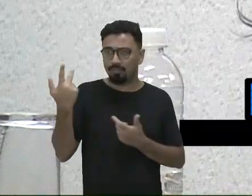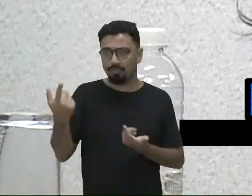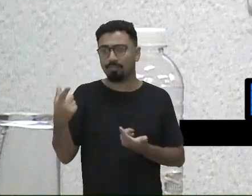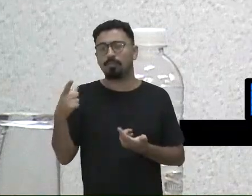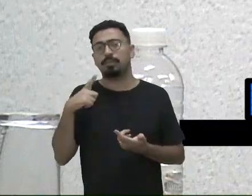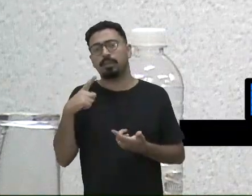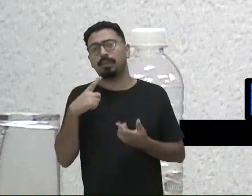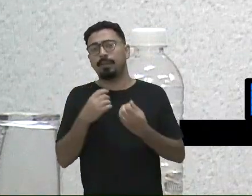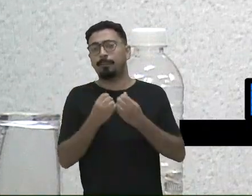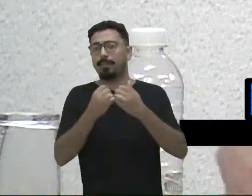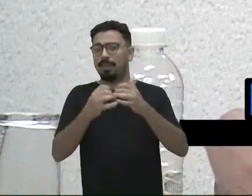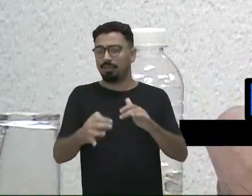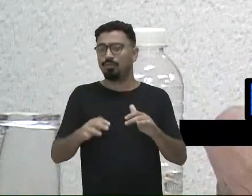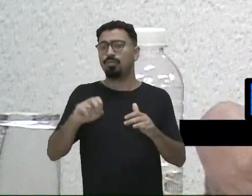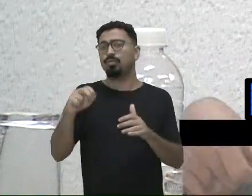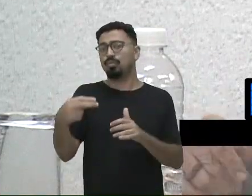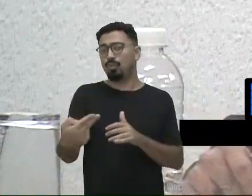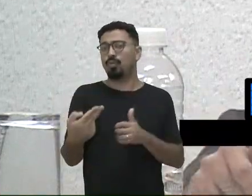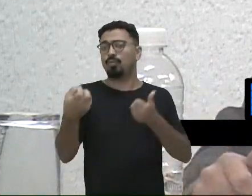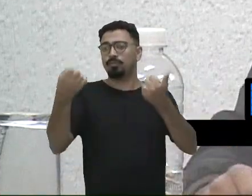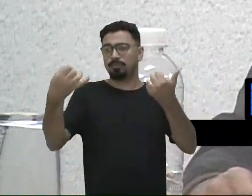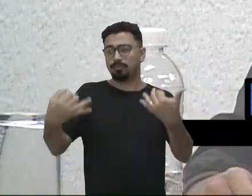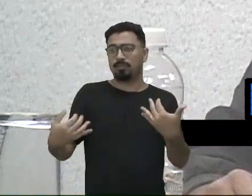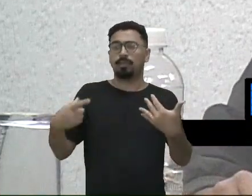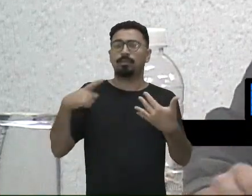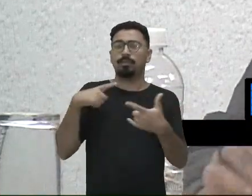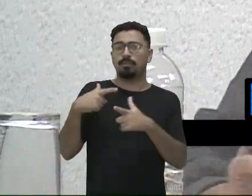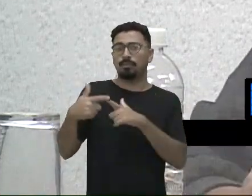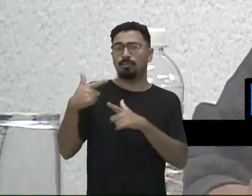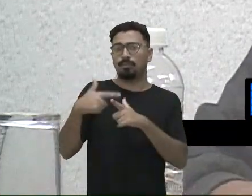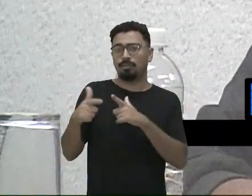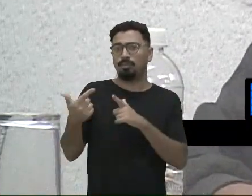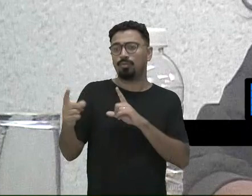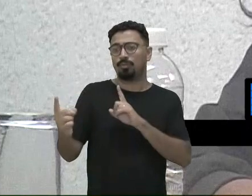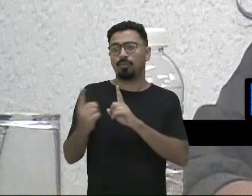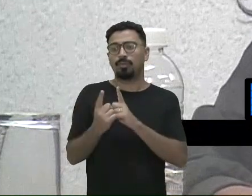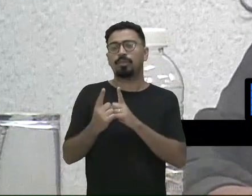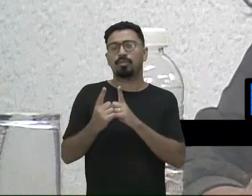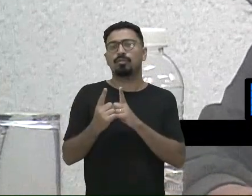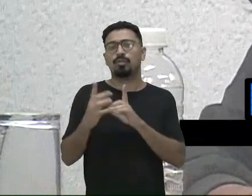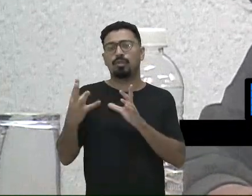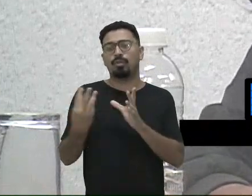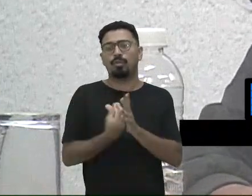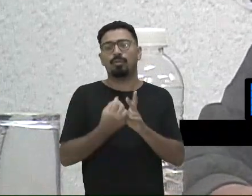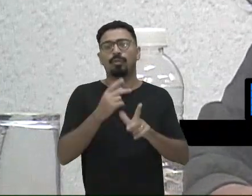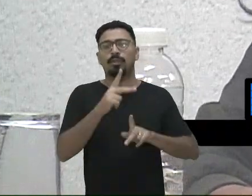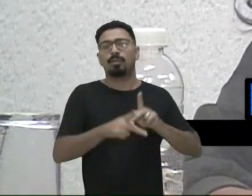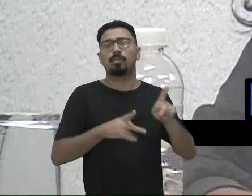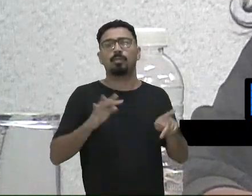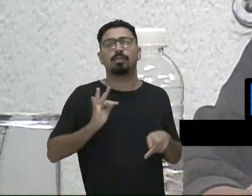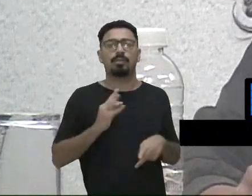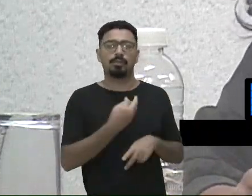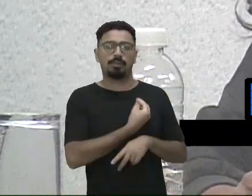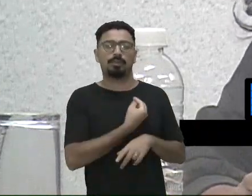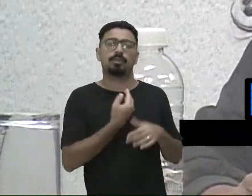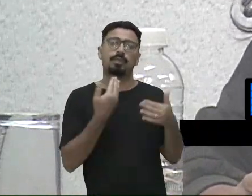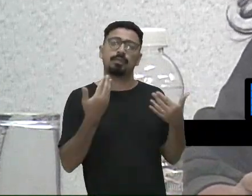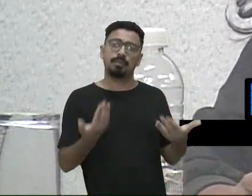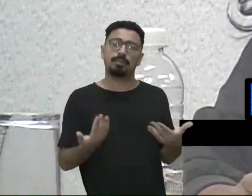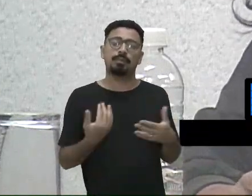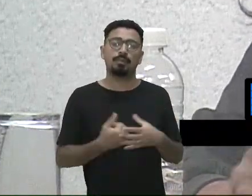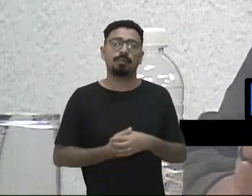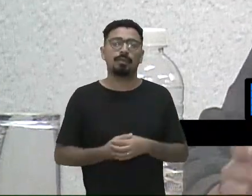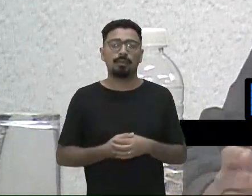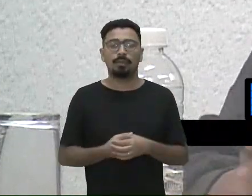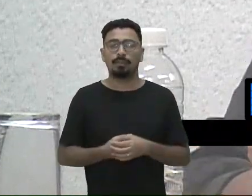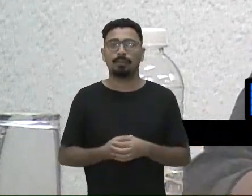prejudica ou pode servir de justificativa para a falta de atendimento e de acolhimento da população trans. E aí eu quero dizer